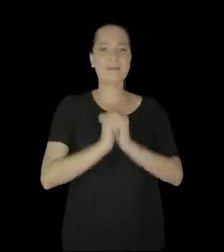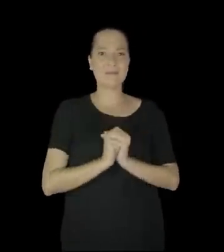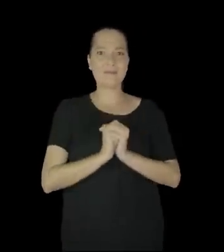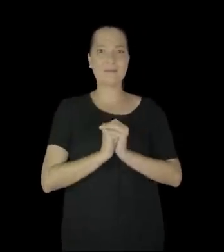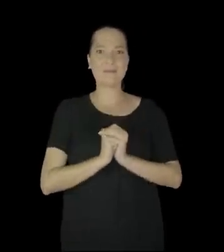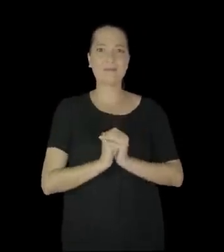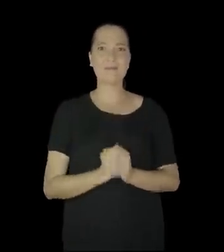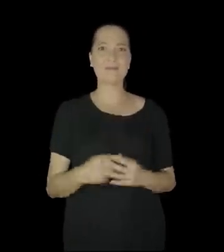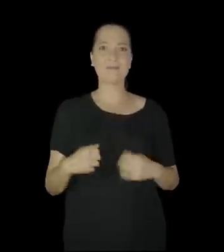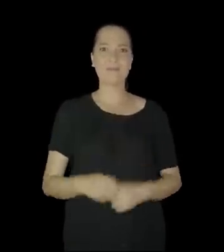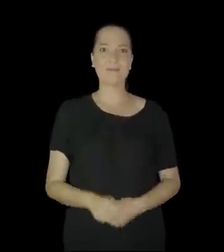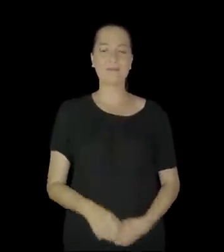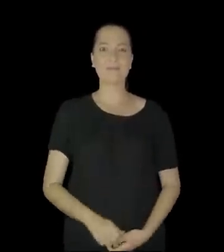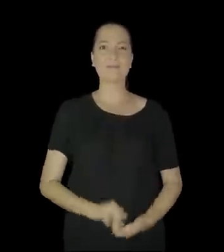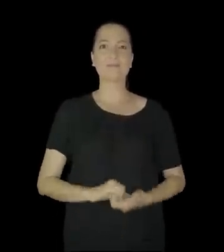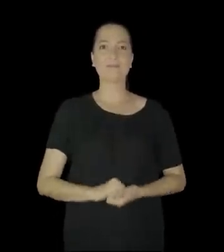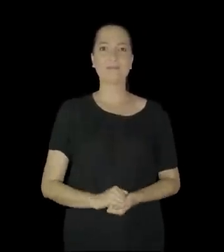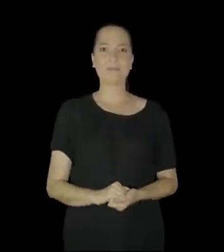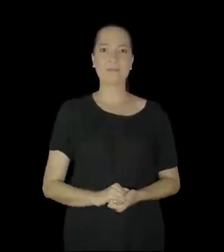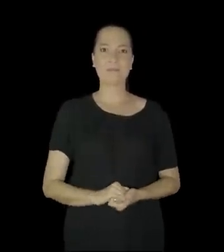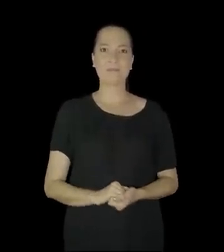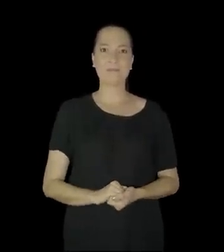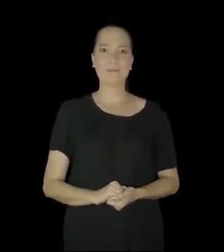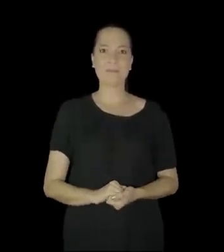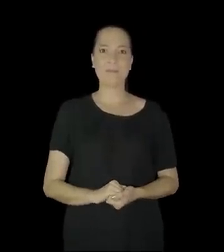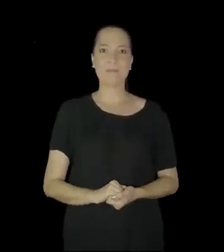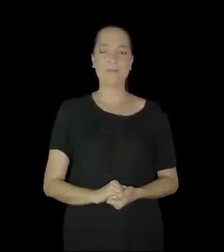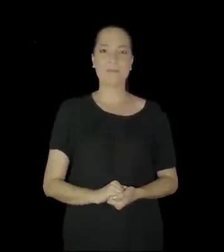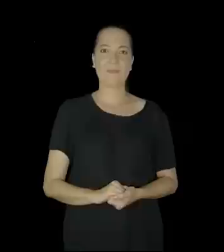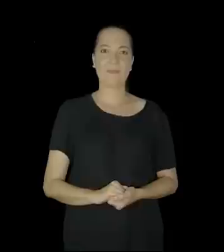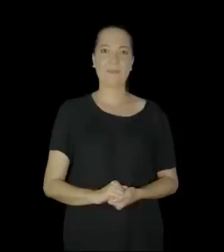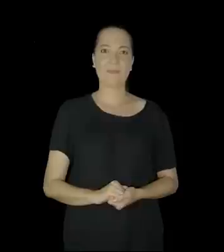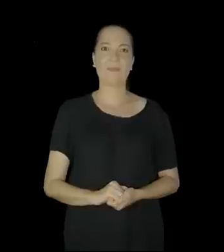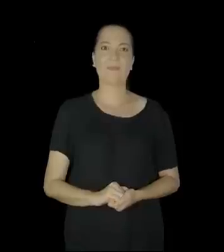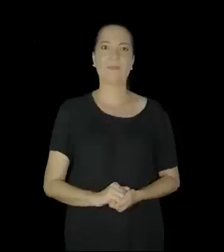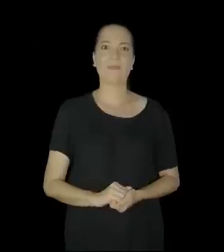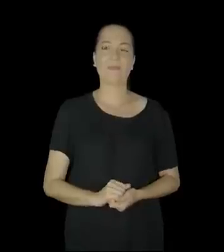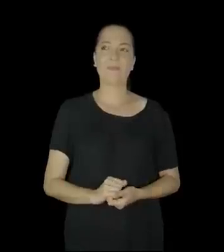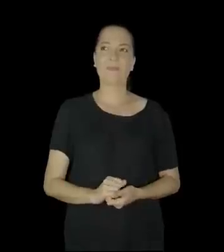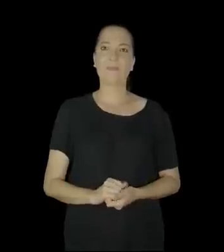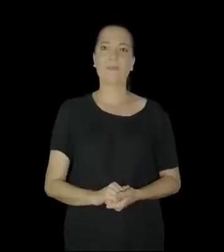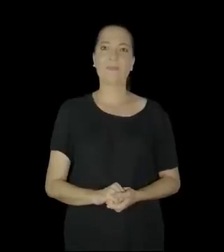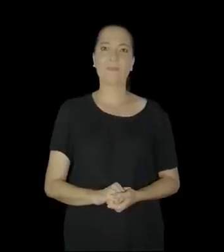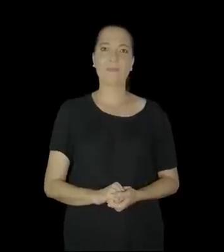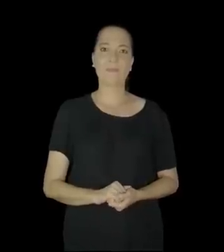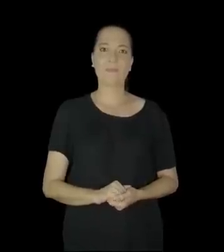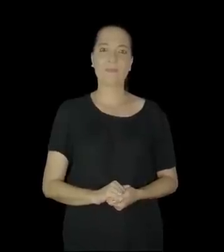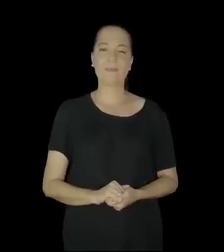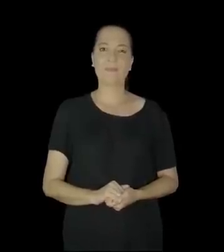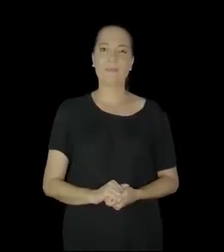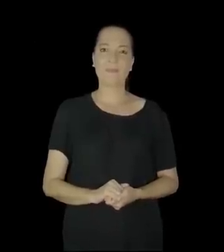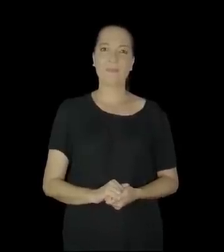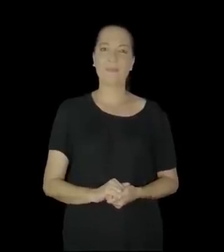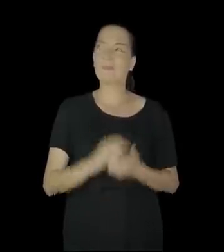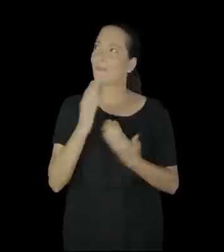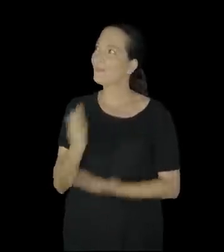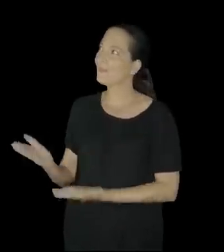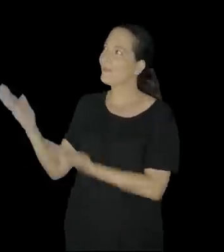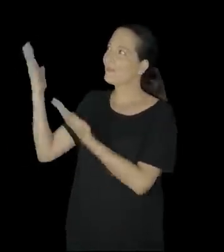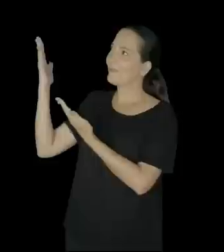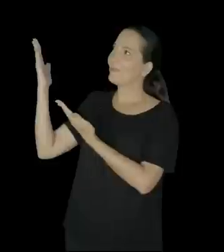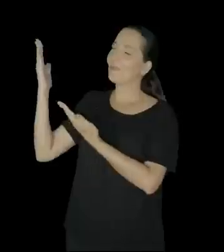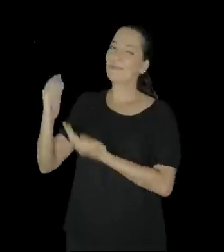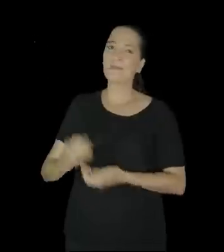Paróquia Nossa Senhora da Assunção, Quadrilha Junina Chapéu do Vovô e grupo teatral Nosso Dom, Vem